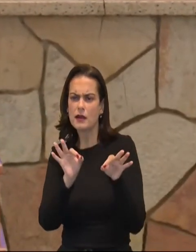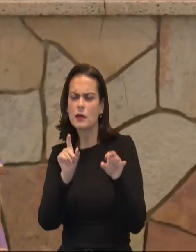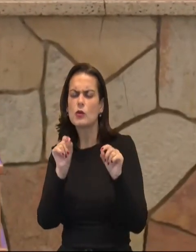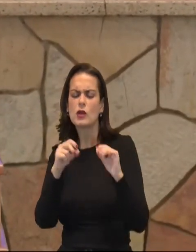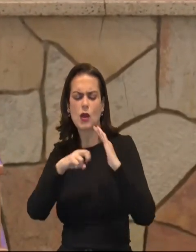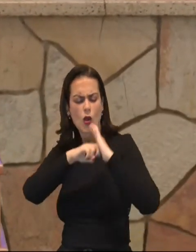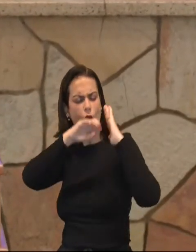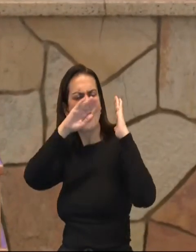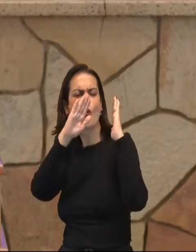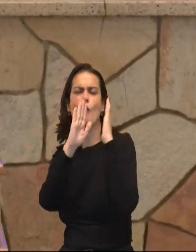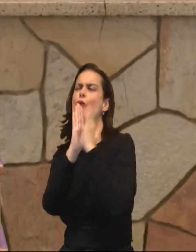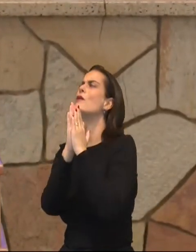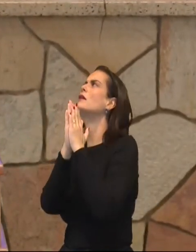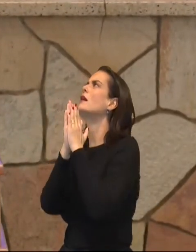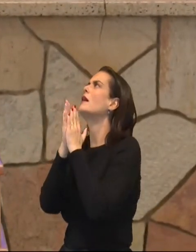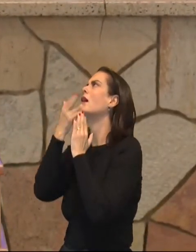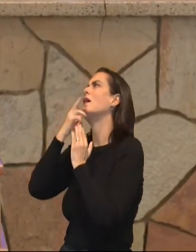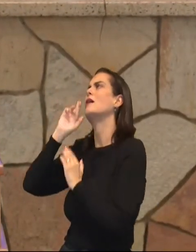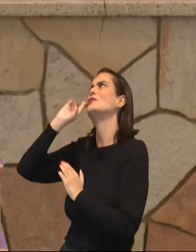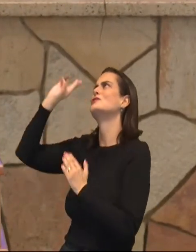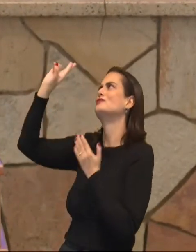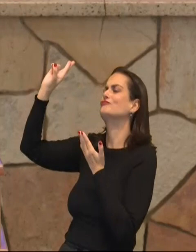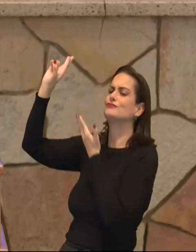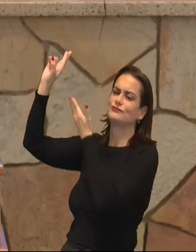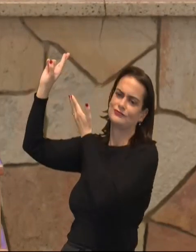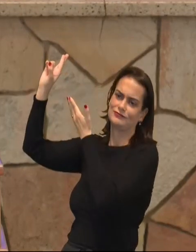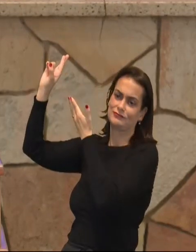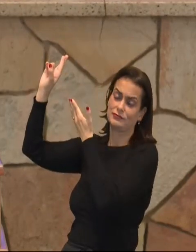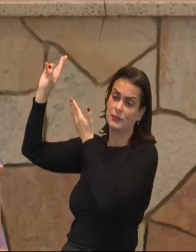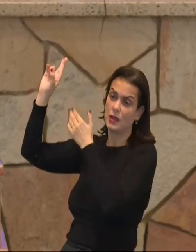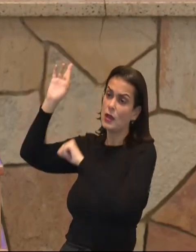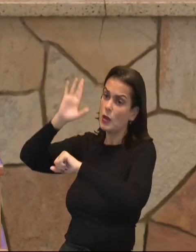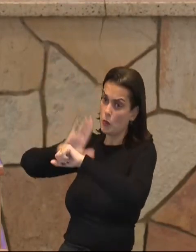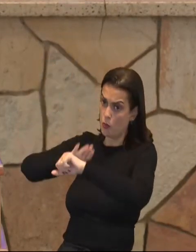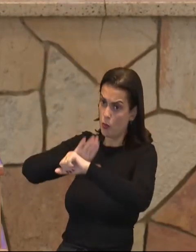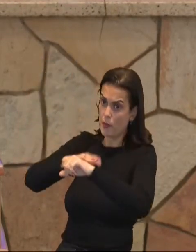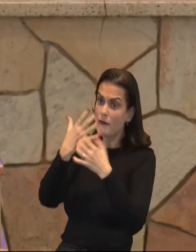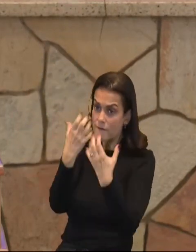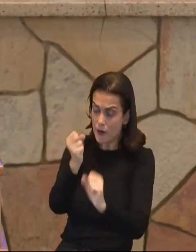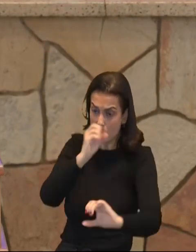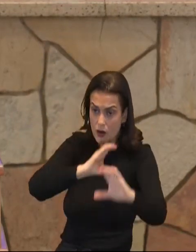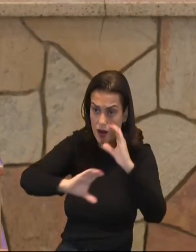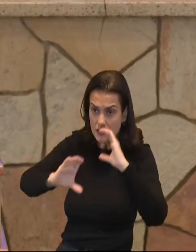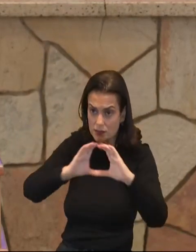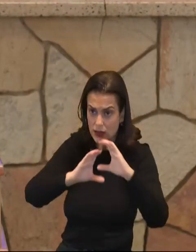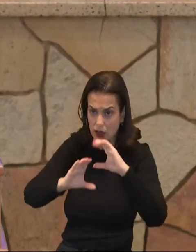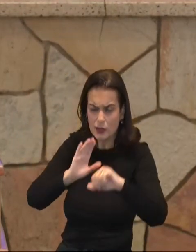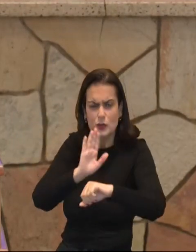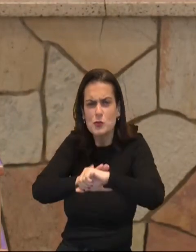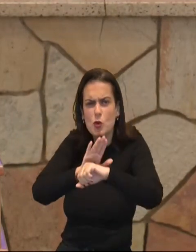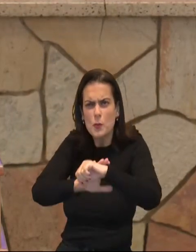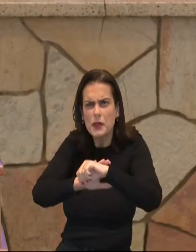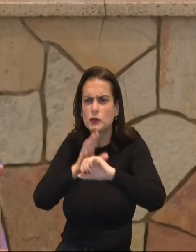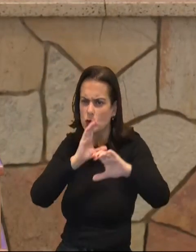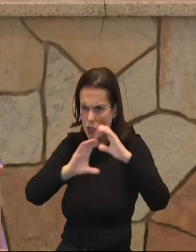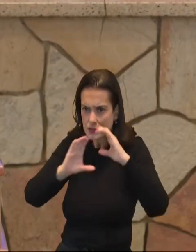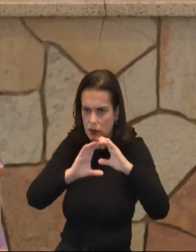orarmos ao Senhor. Vamos então, neste momento, cantar. Enquanto você estiver cantando,